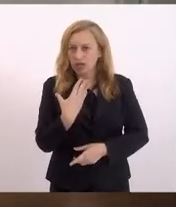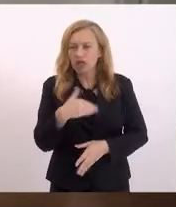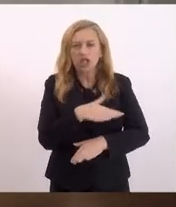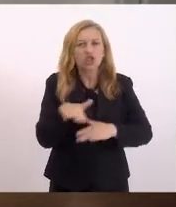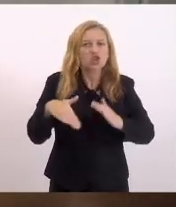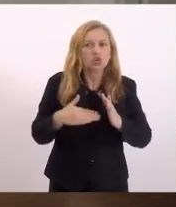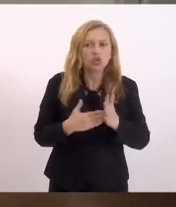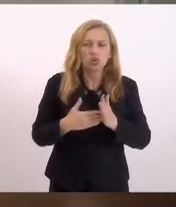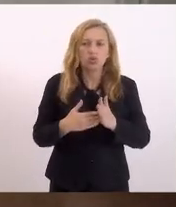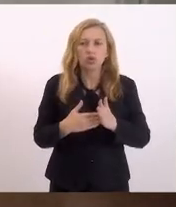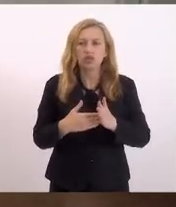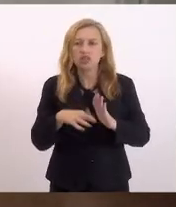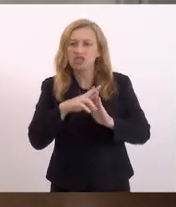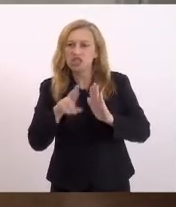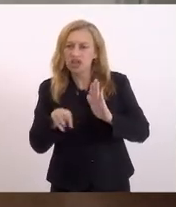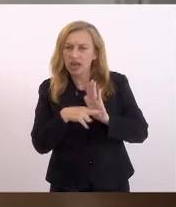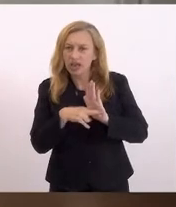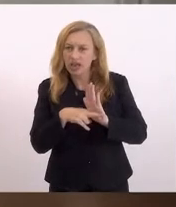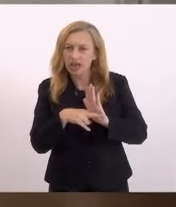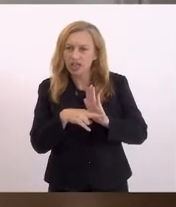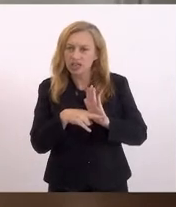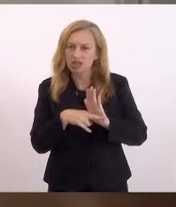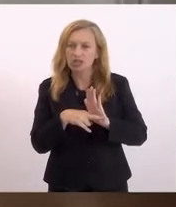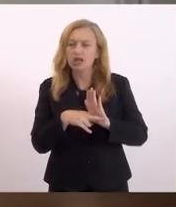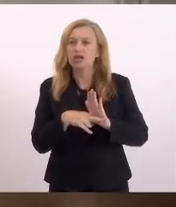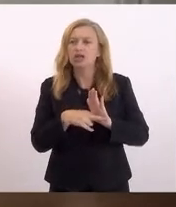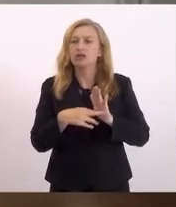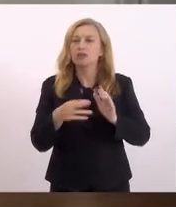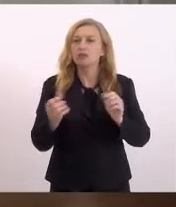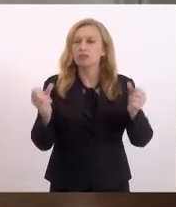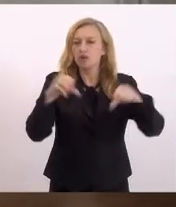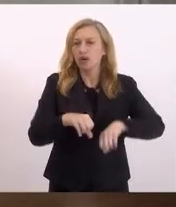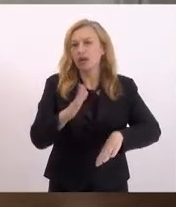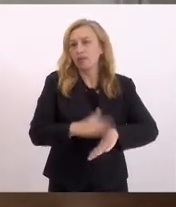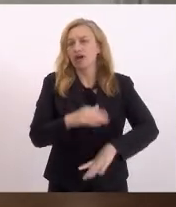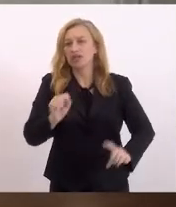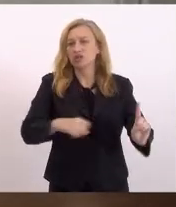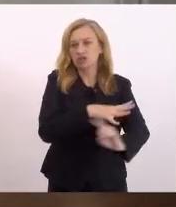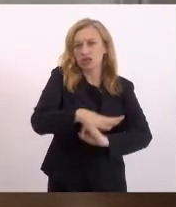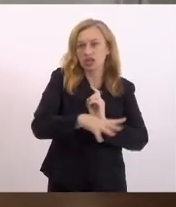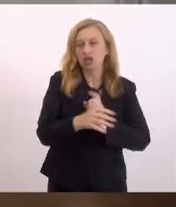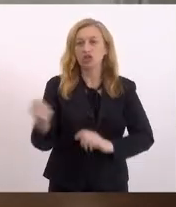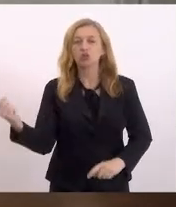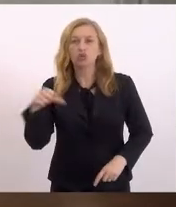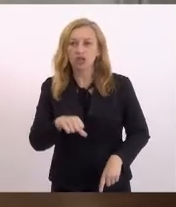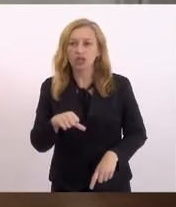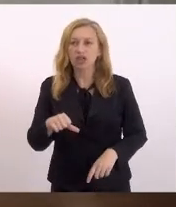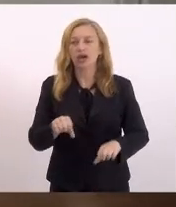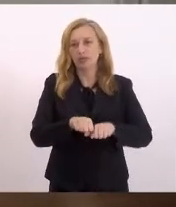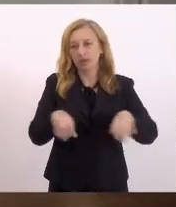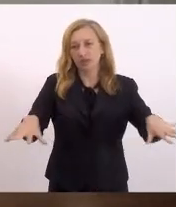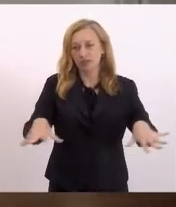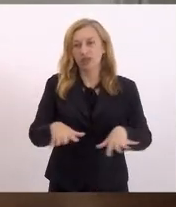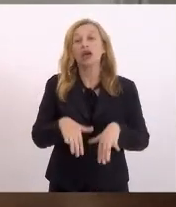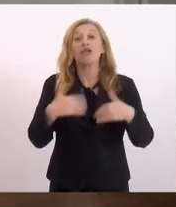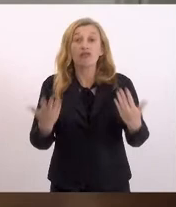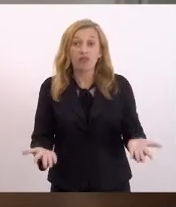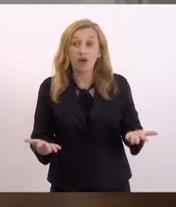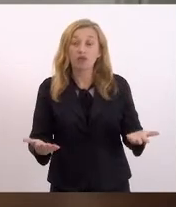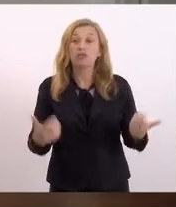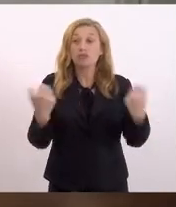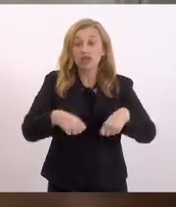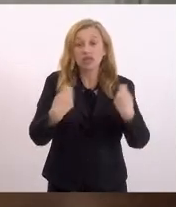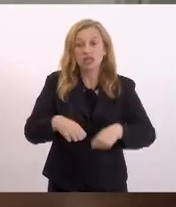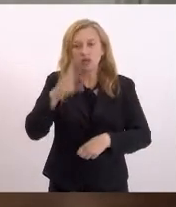essas medidas restritivas causaram mais danos para a sociedade do que até mesmo do que a pandemia. Então, a gente precisa